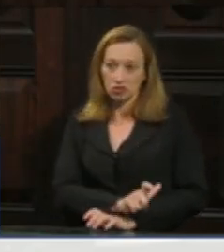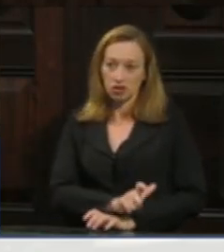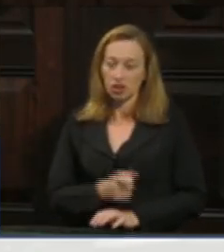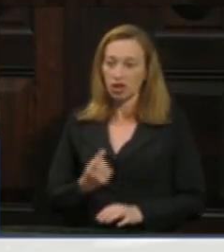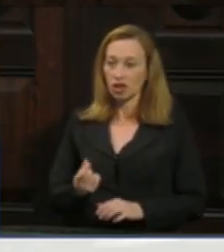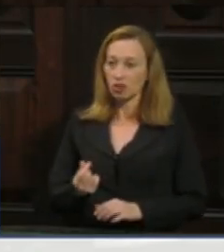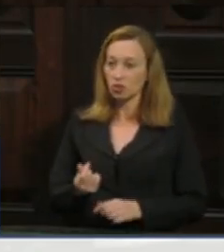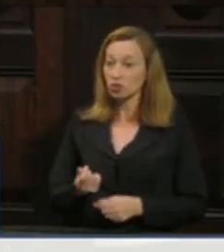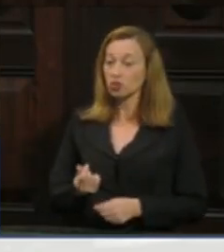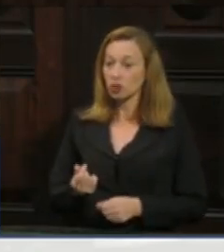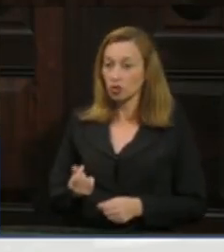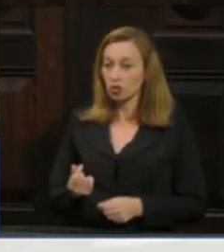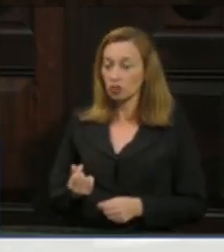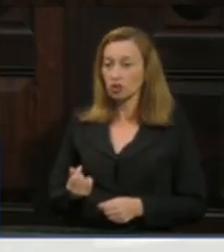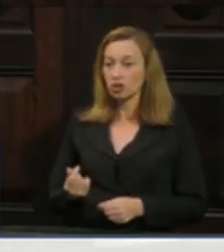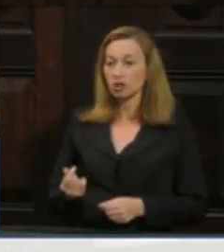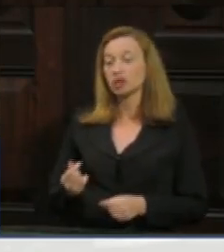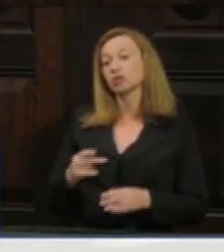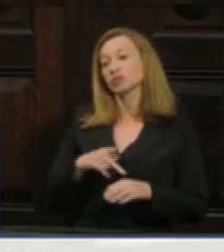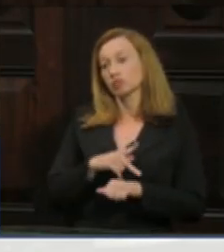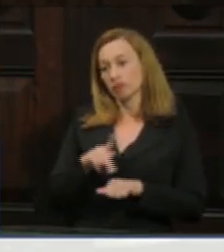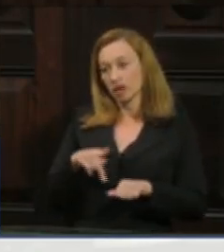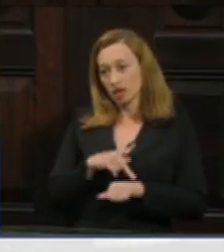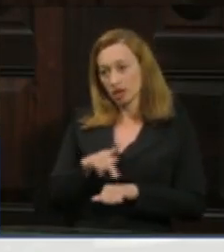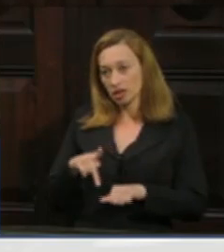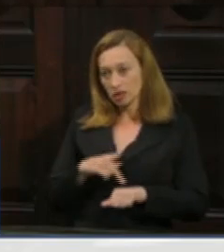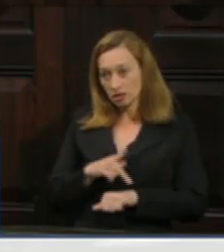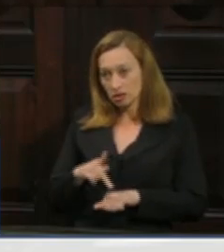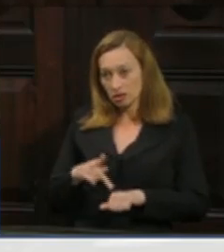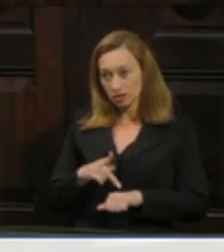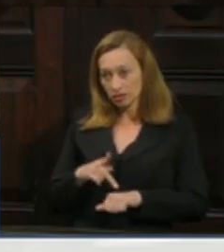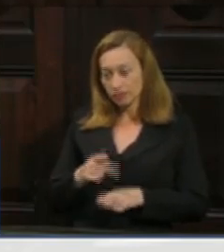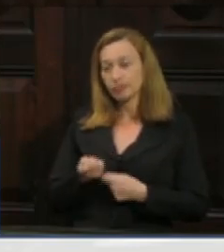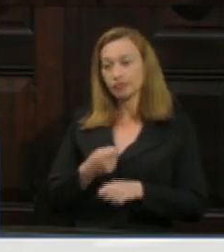deputado Conte Bittencourt,